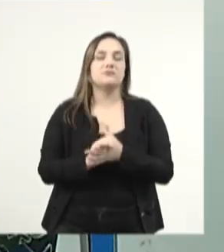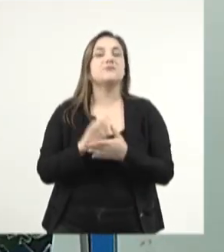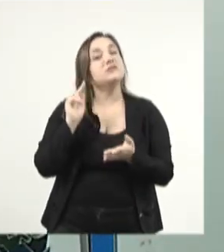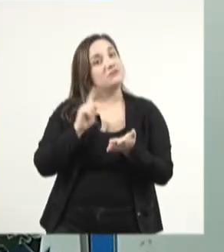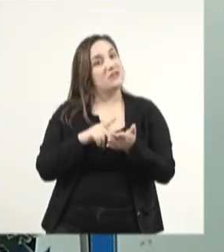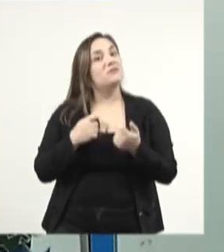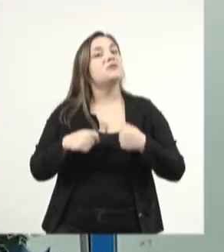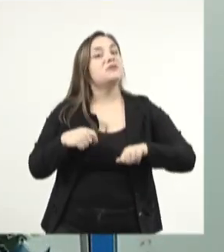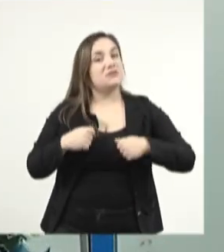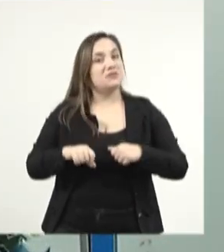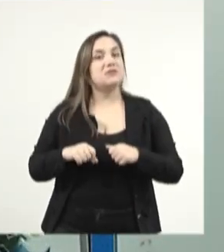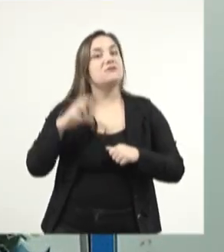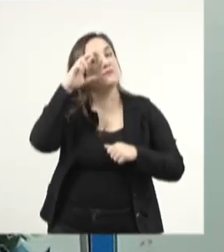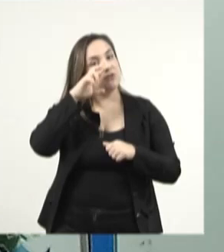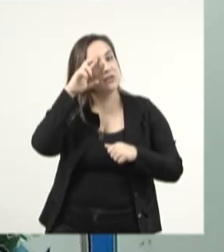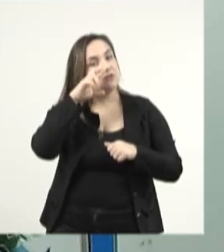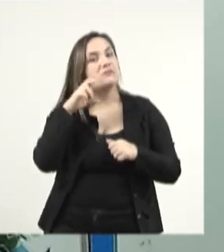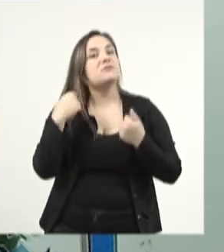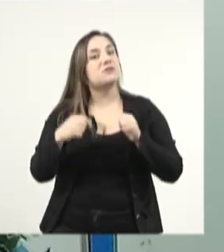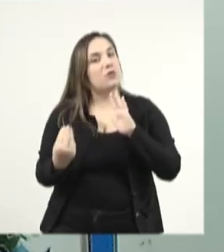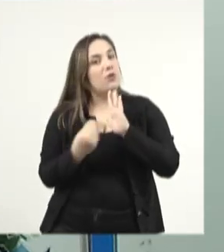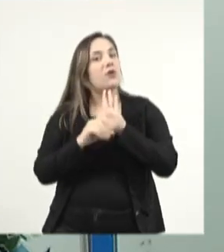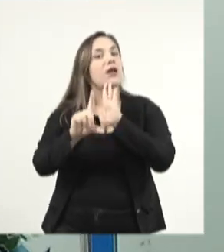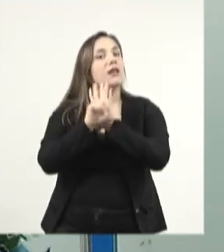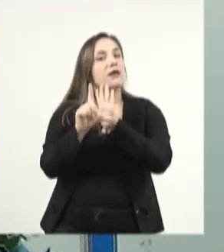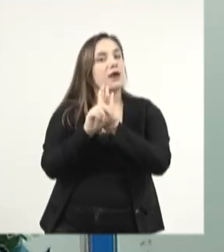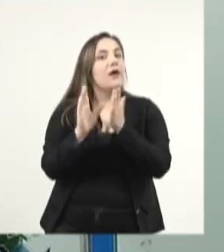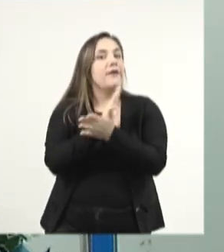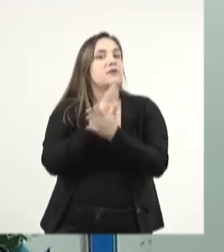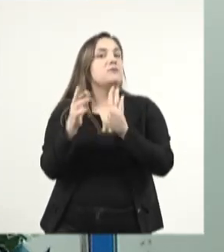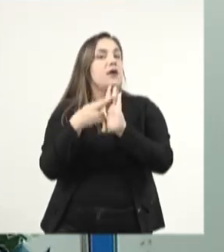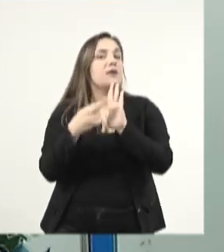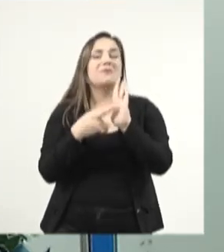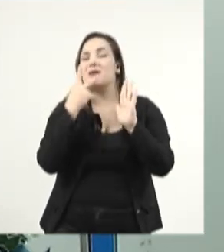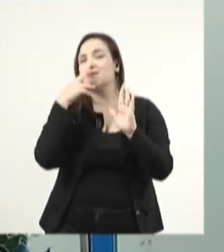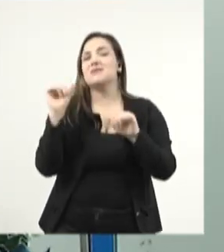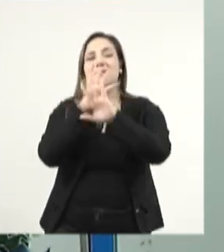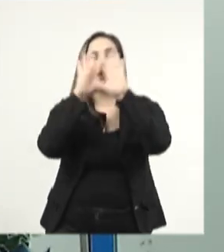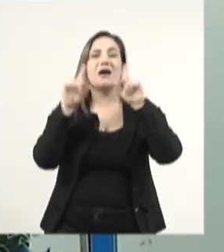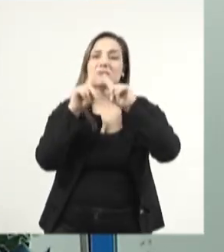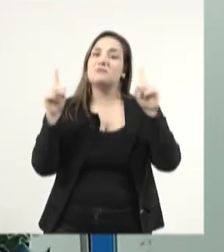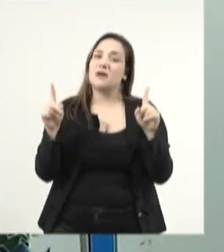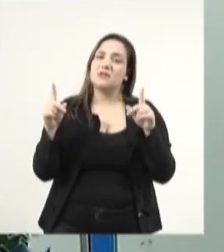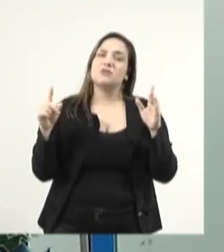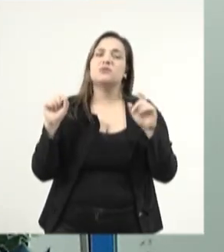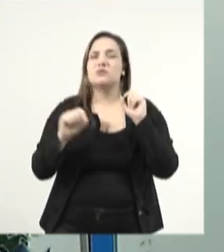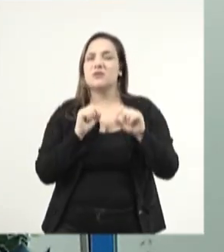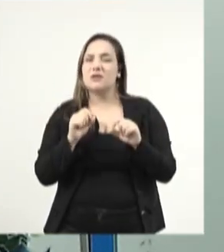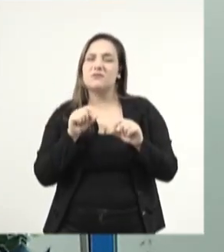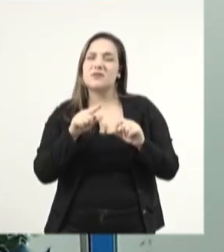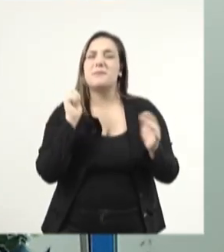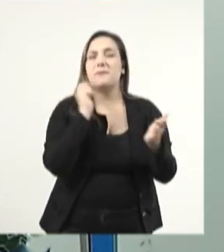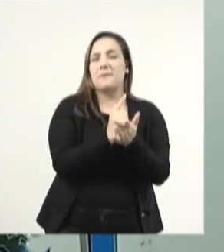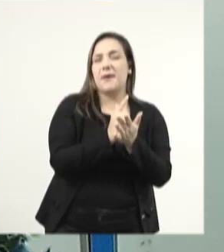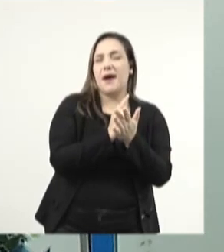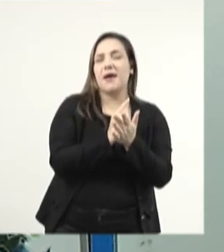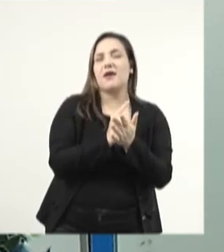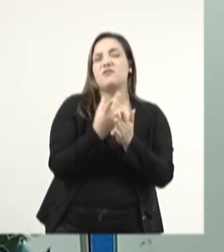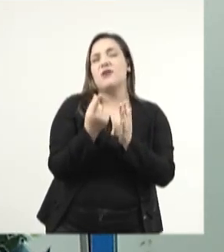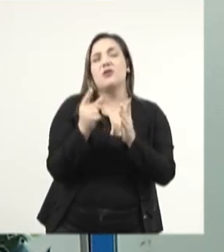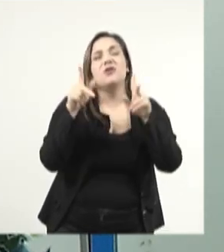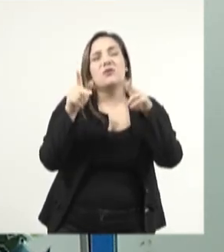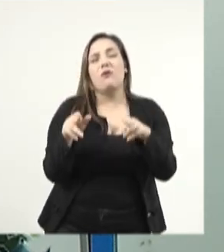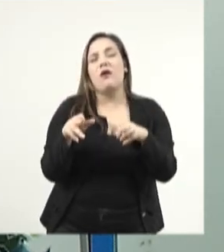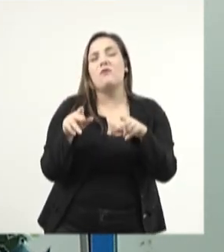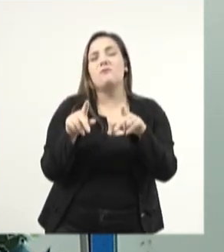Às vezes é necessário que esteja na lei algumas situações que parecem óbvias para a gente, Porque pagar metade do dobro, a gente sempre